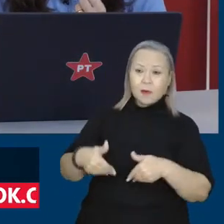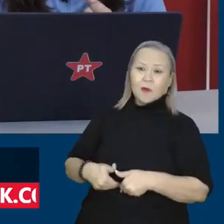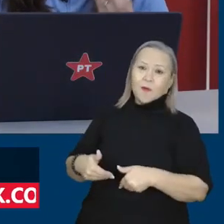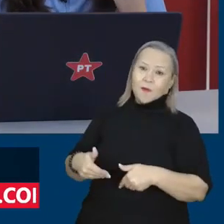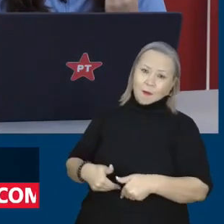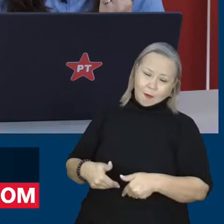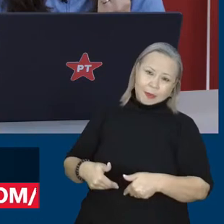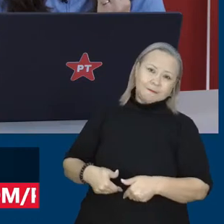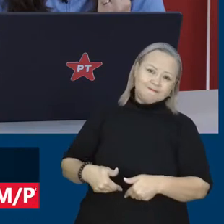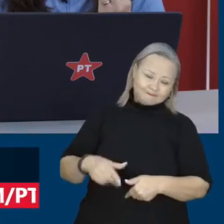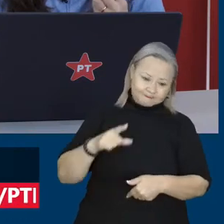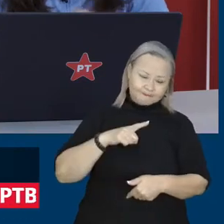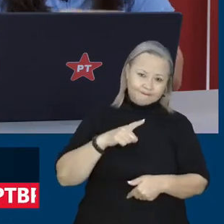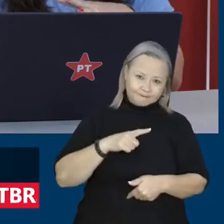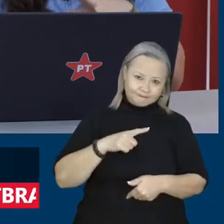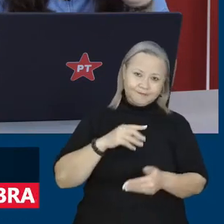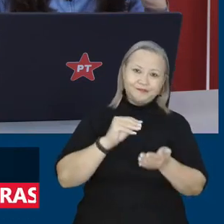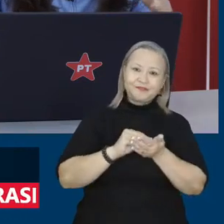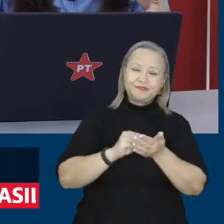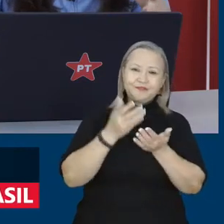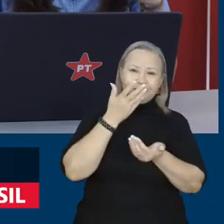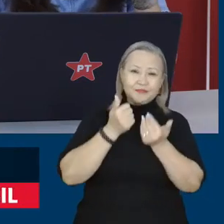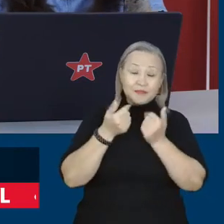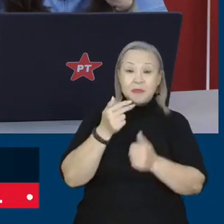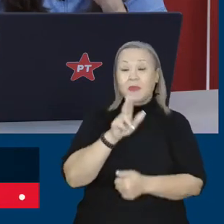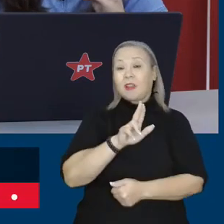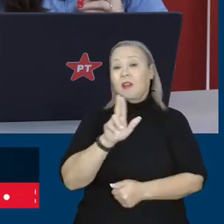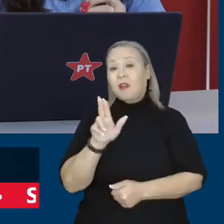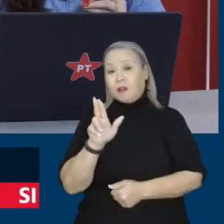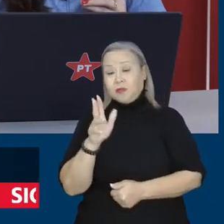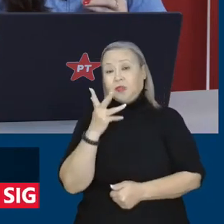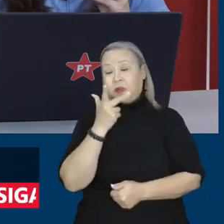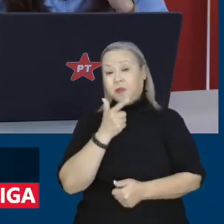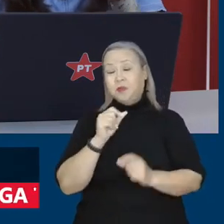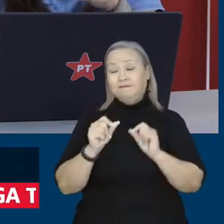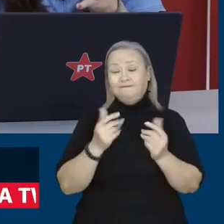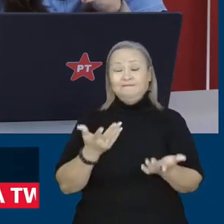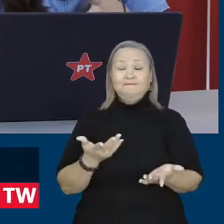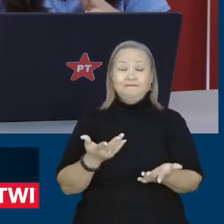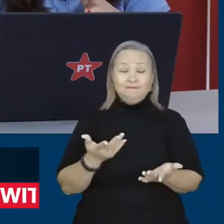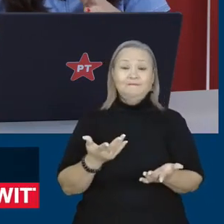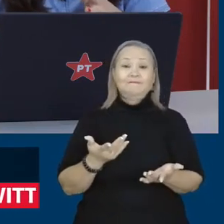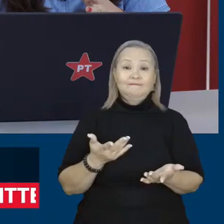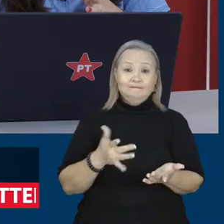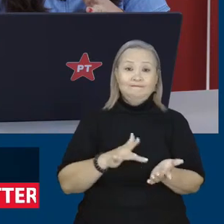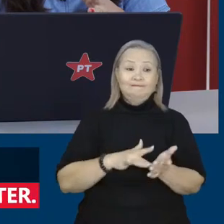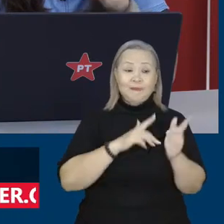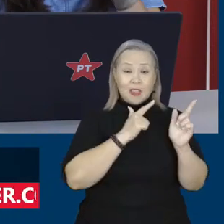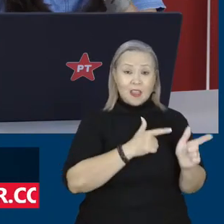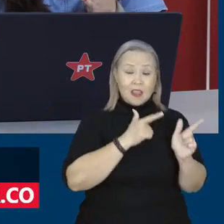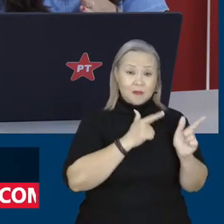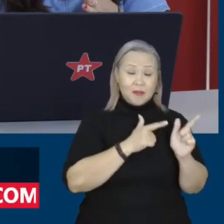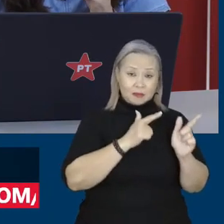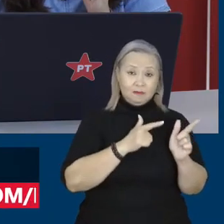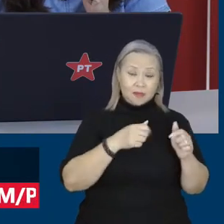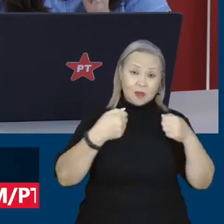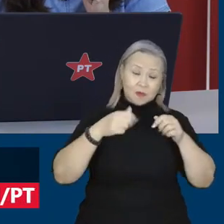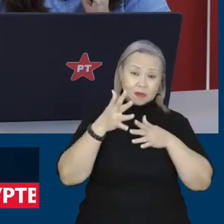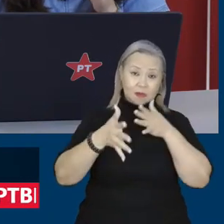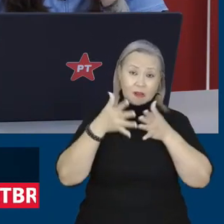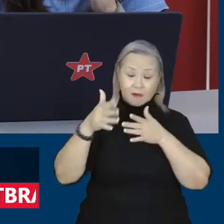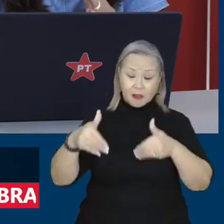Senador insuficiência alimentar é um nome bonito para falar de fome miséria a gente estava apontando aqui hoje